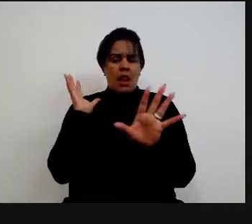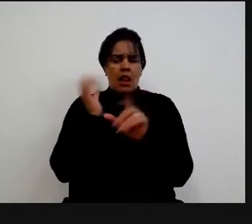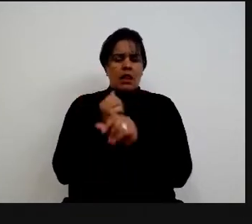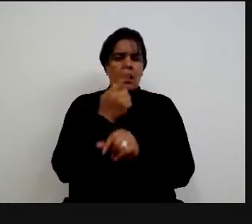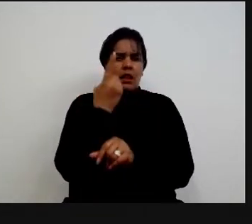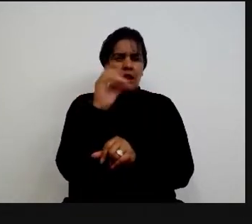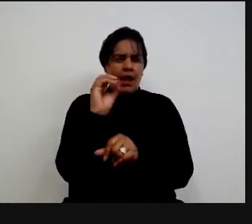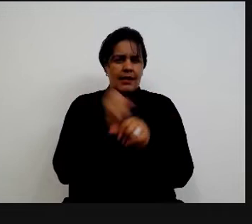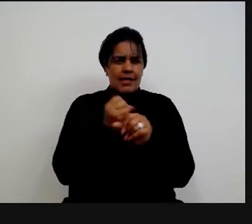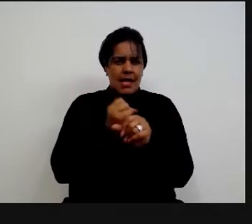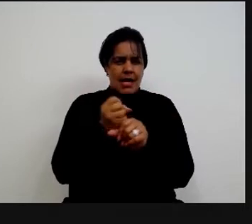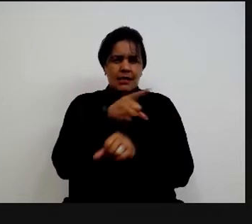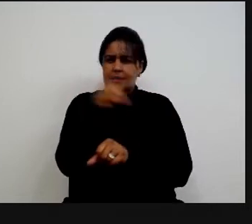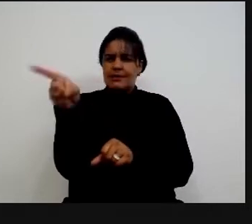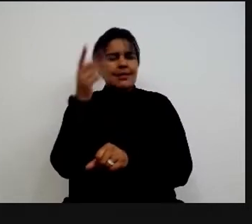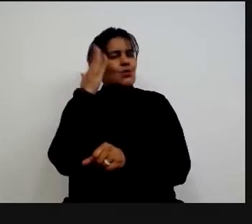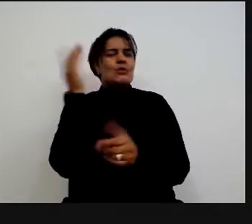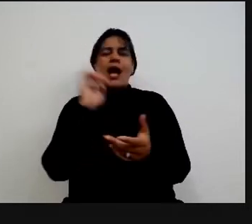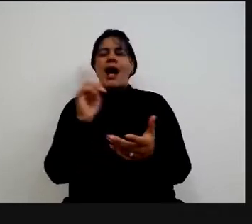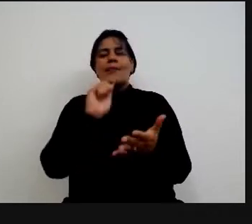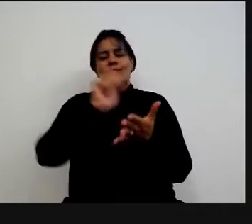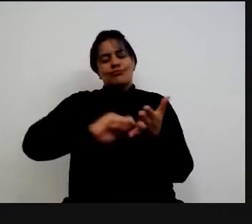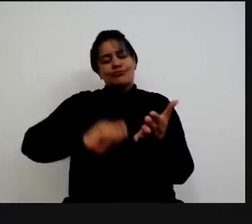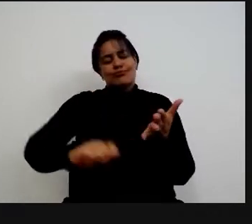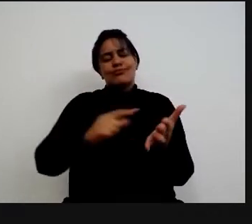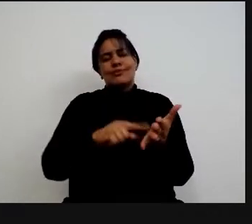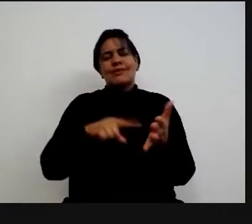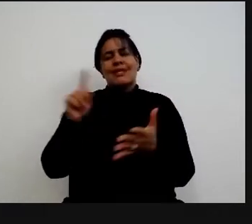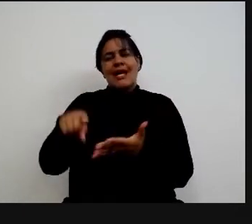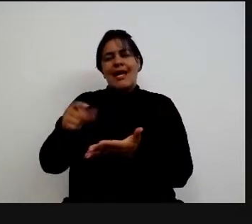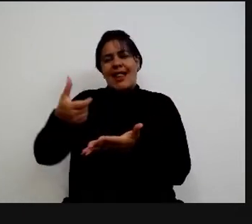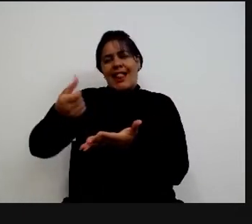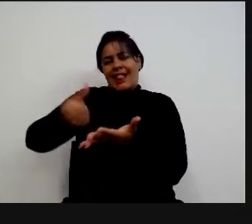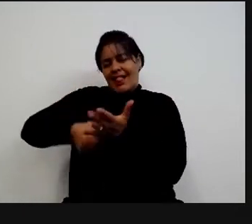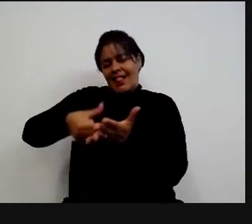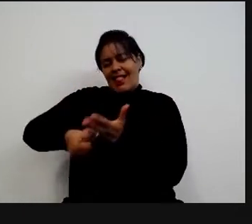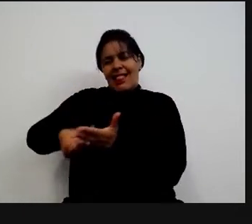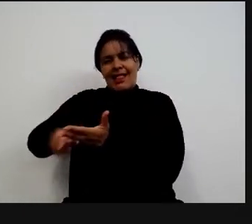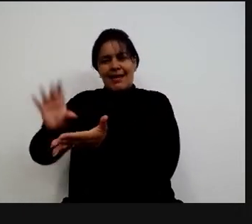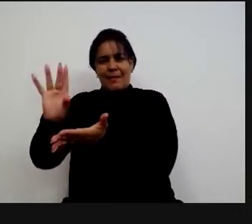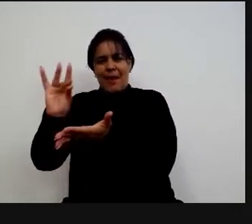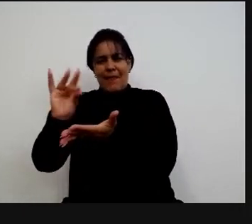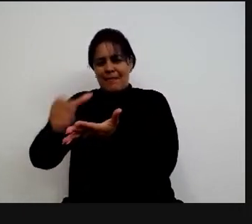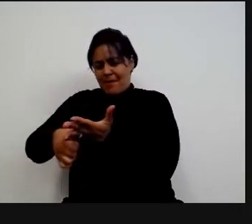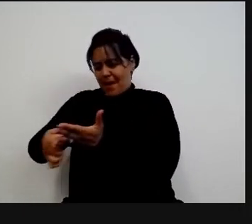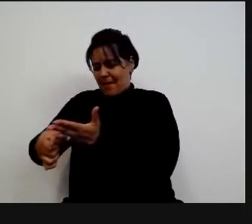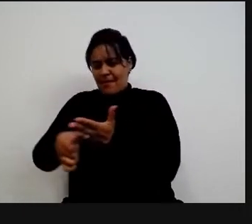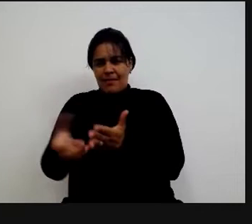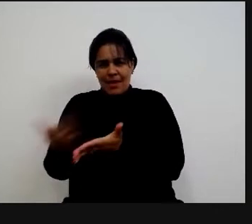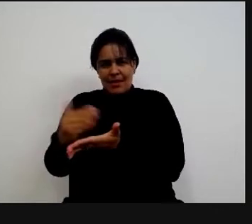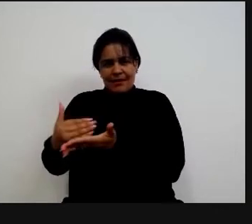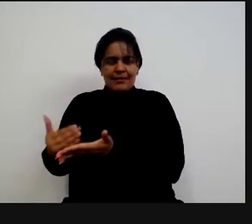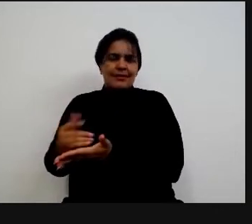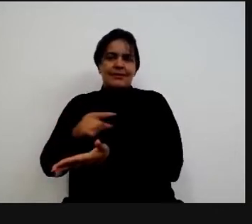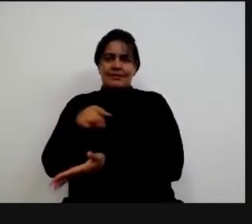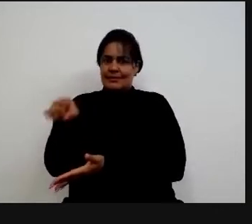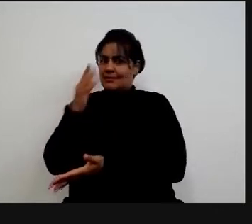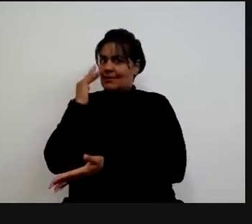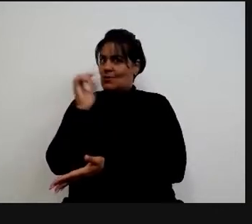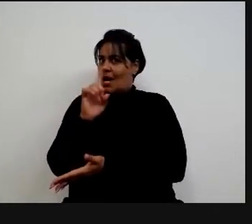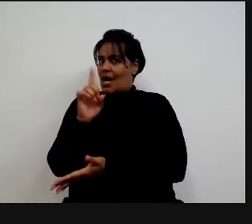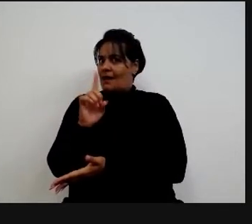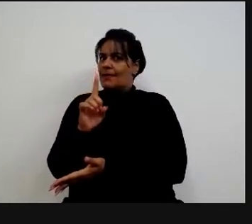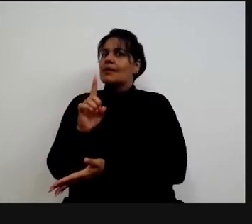sabe o que é escrever uma carta, não sabe o que é fazer um álbum de selo, né, daqueles da escola que eu fiz muito lá atrás. E olha que a gente é bem novinho aqui,